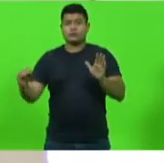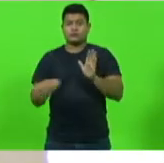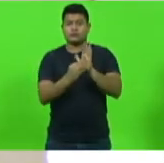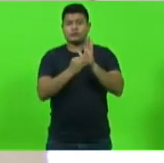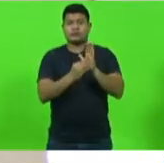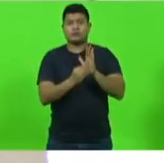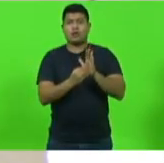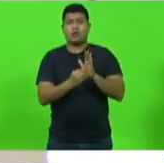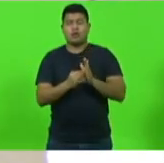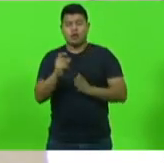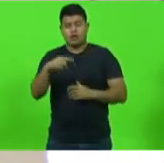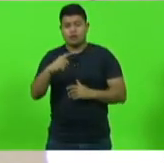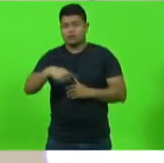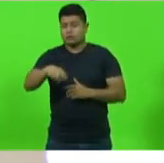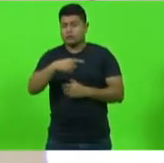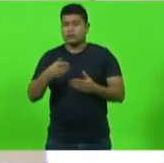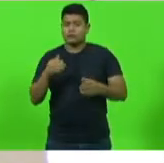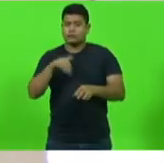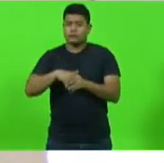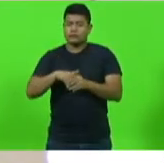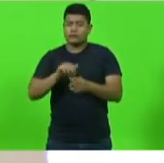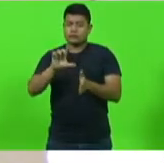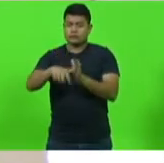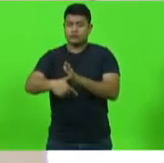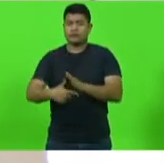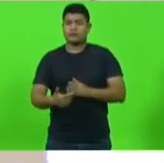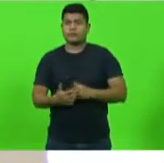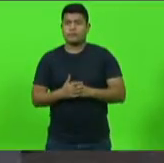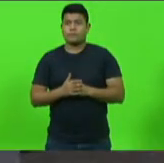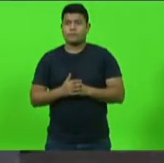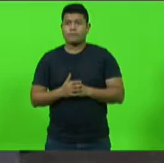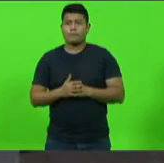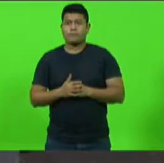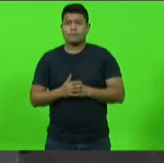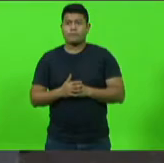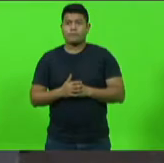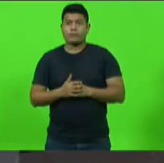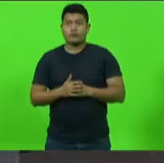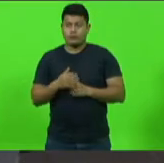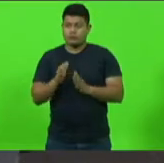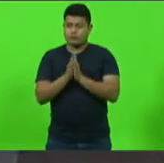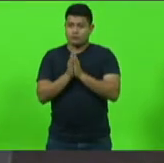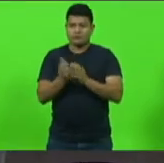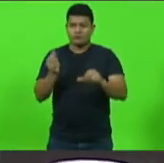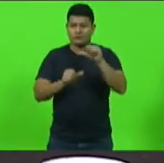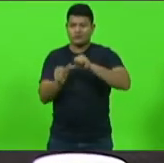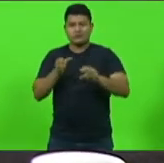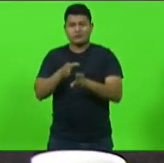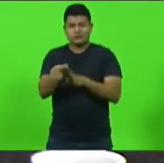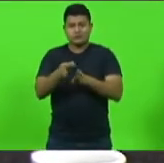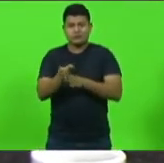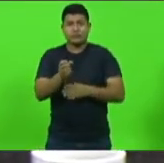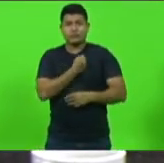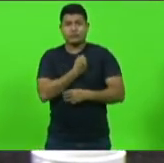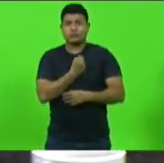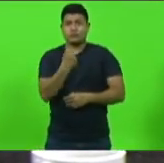É assim que nós vamos votar na sequência. Então, mudo, só a inversão. Mudo aqui o encaminhamento, voto 1, voto sim.